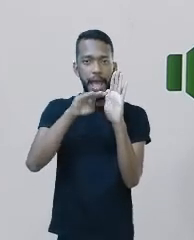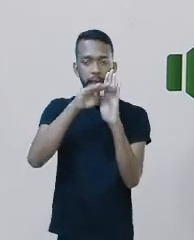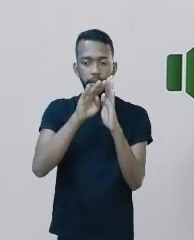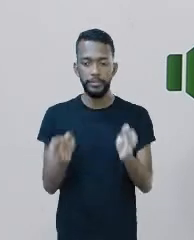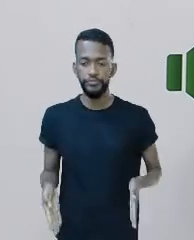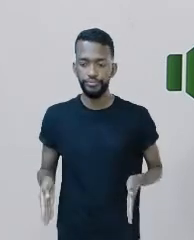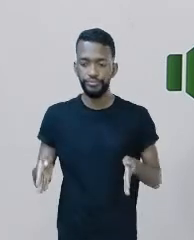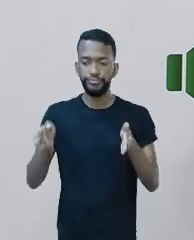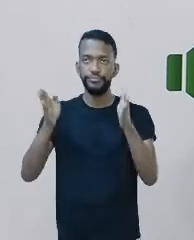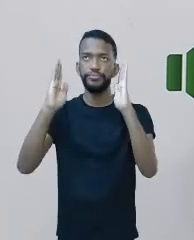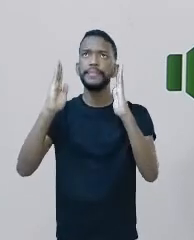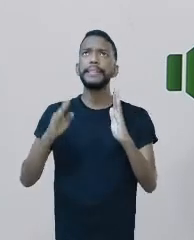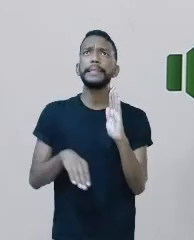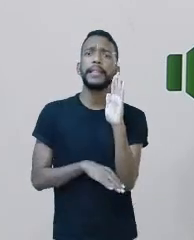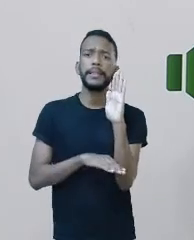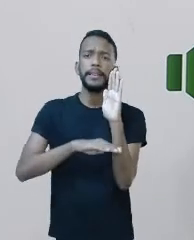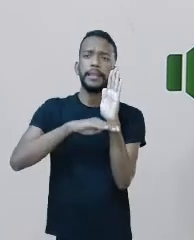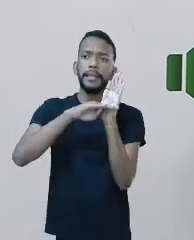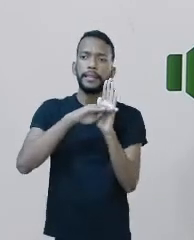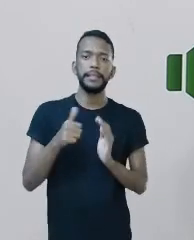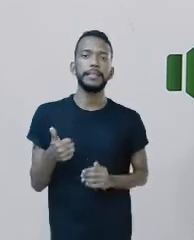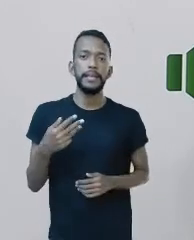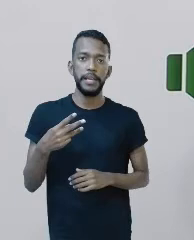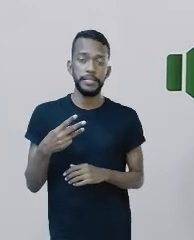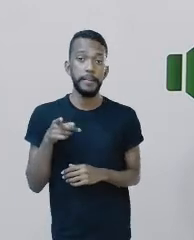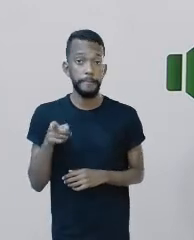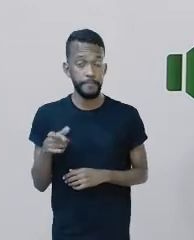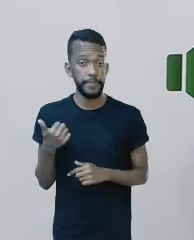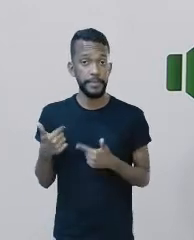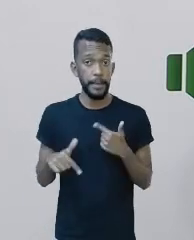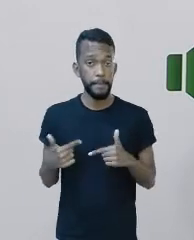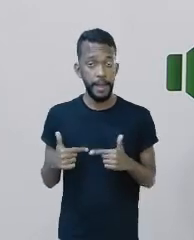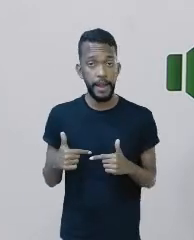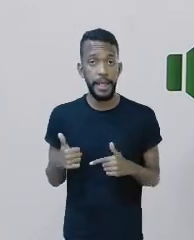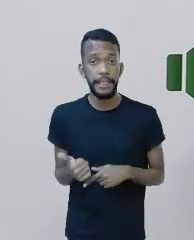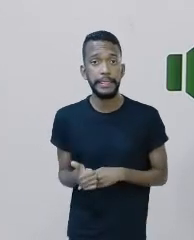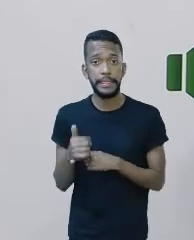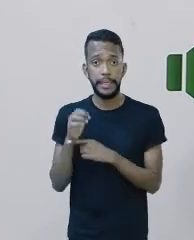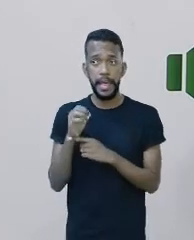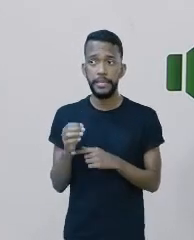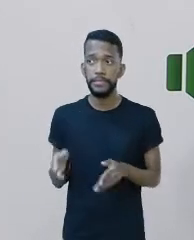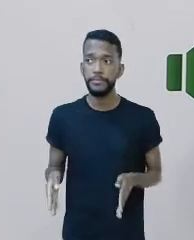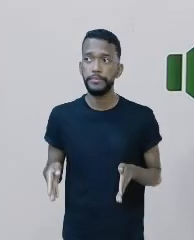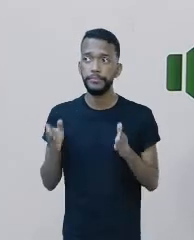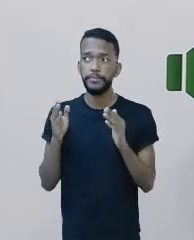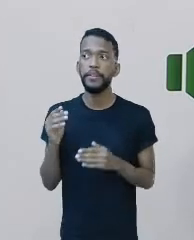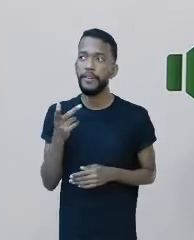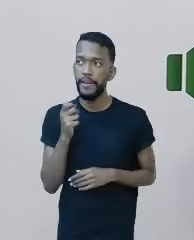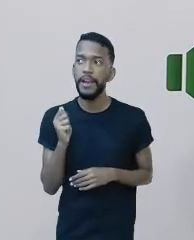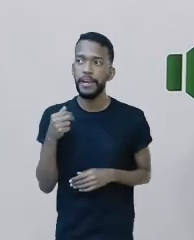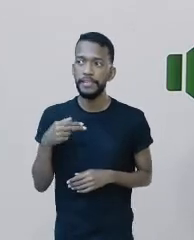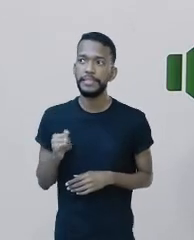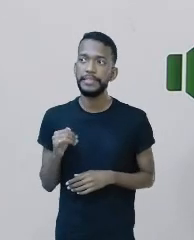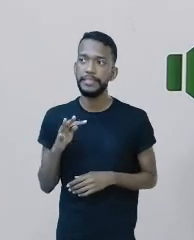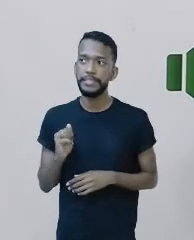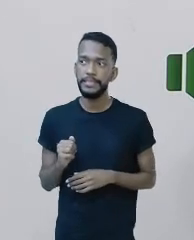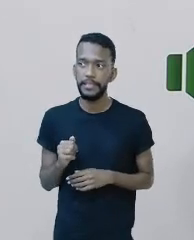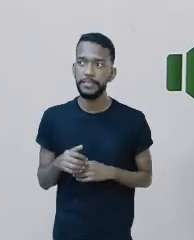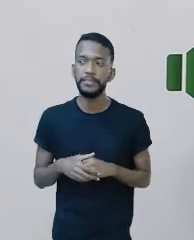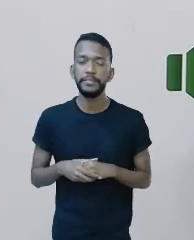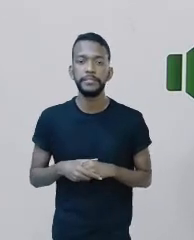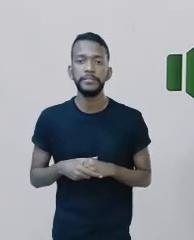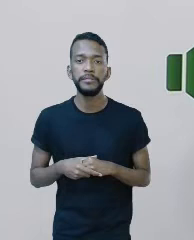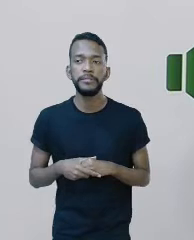13. Ela trabalha no 10º andar, tá, gente? O Anitta faltou um i ali, desculpa. Então,